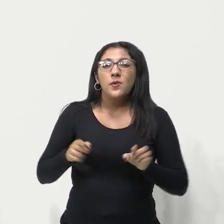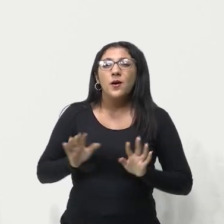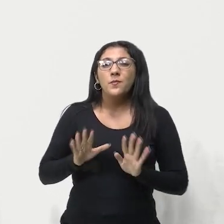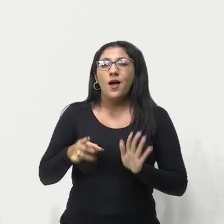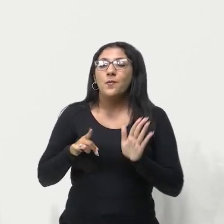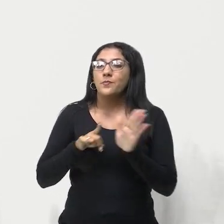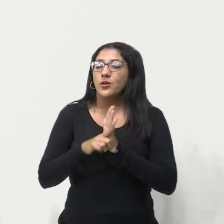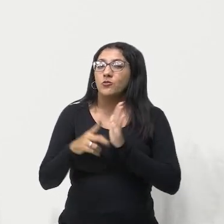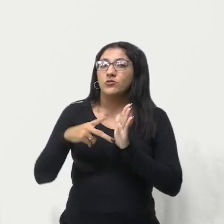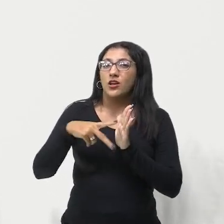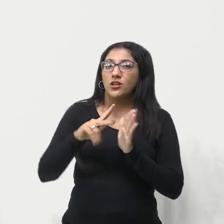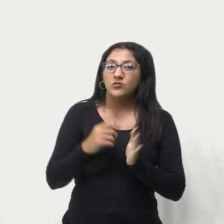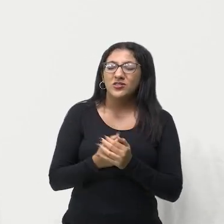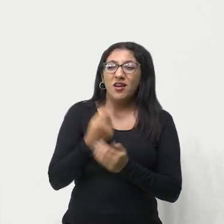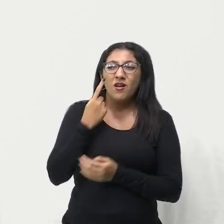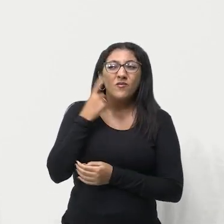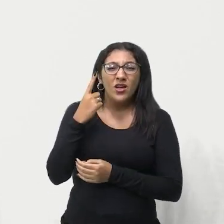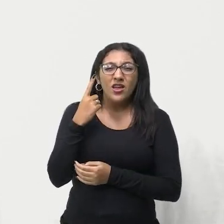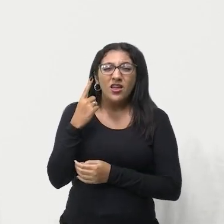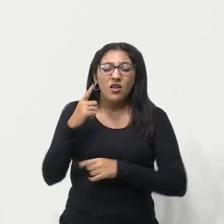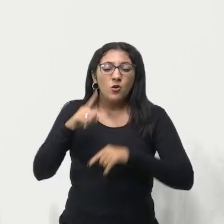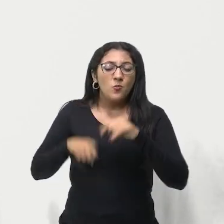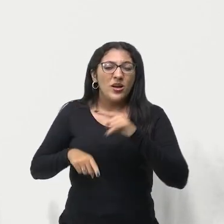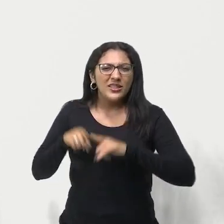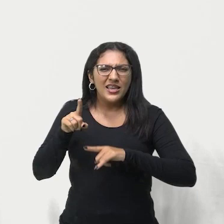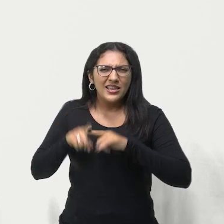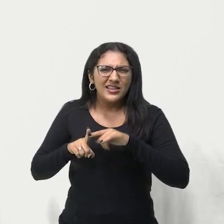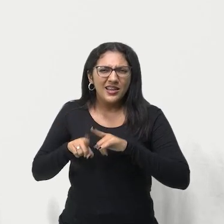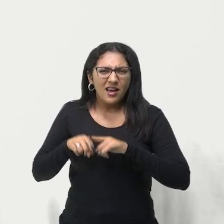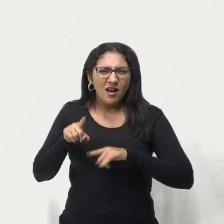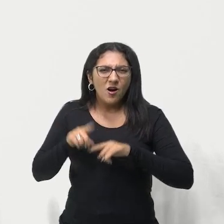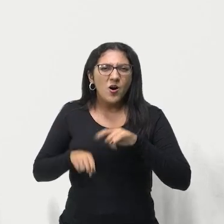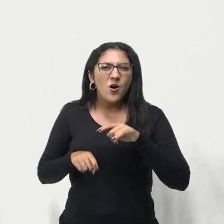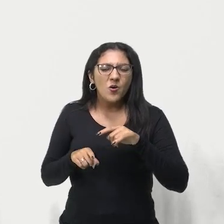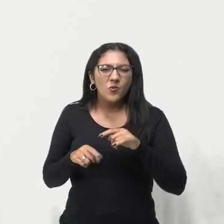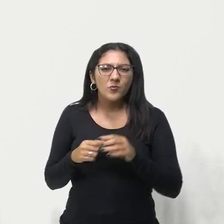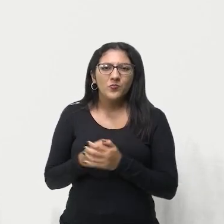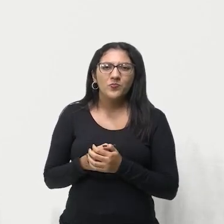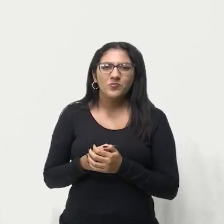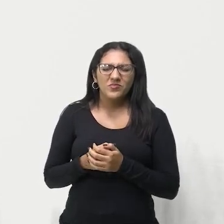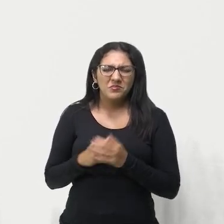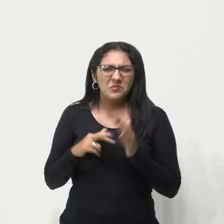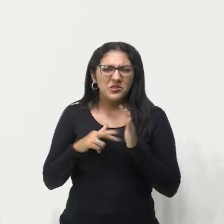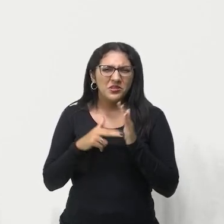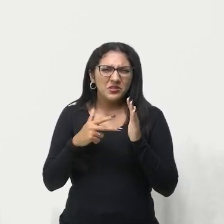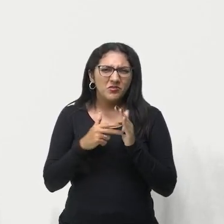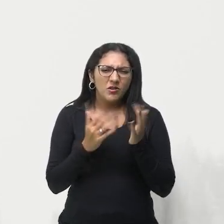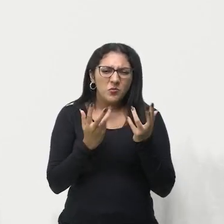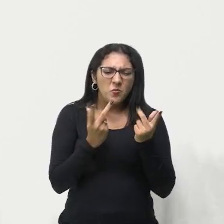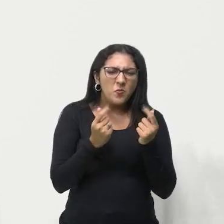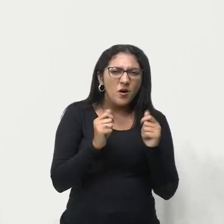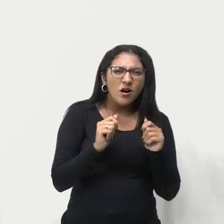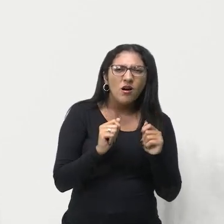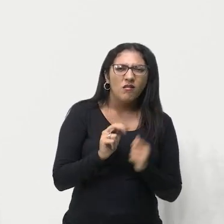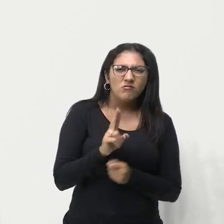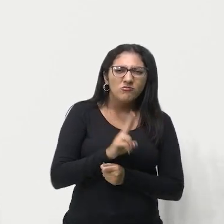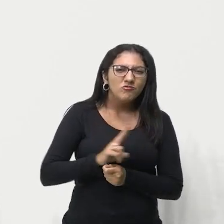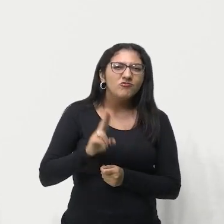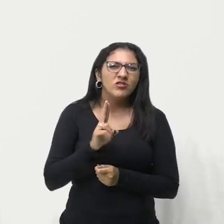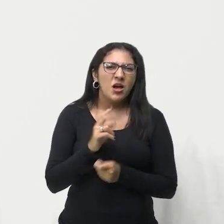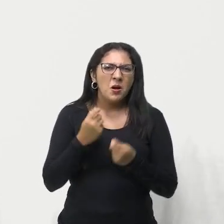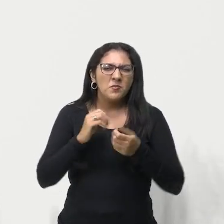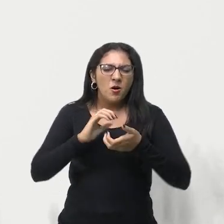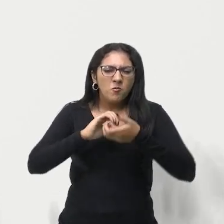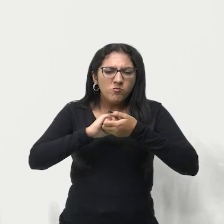gente, as palhas, né, as talas aqui, elas têm mãos? para que